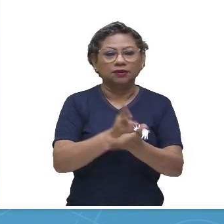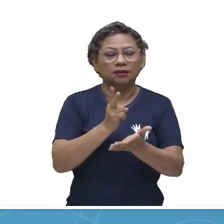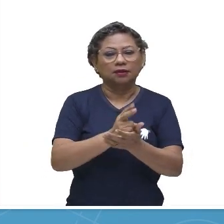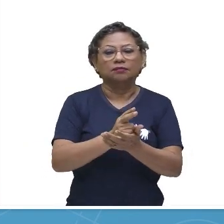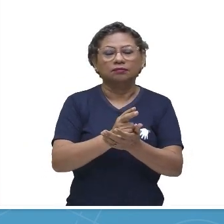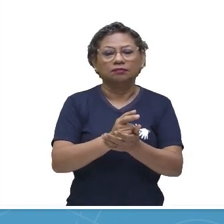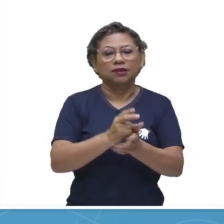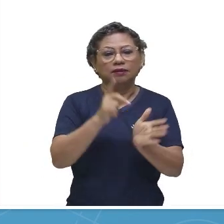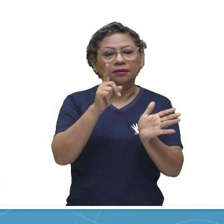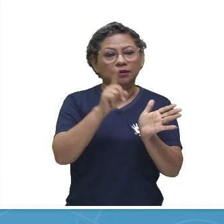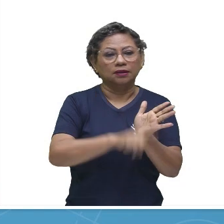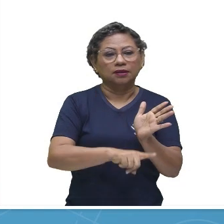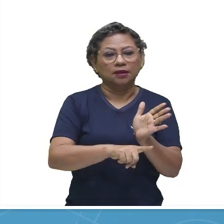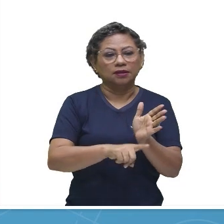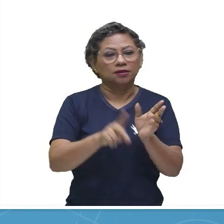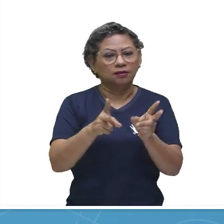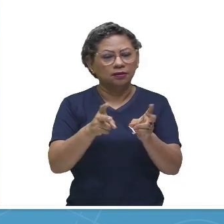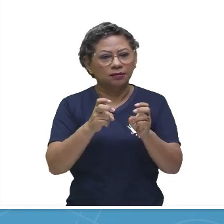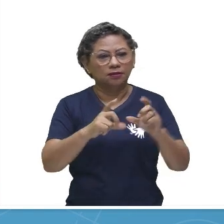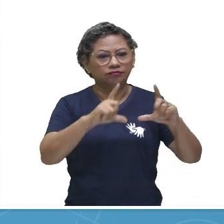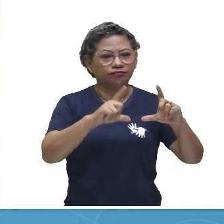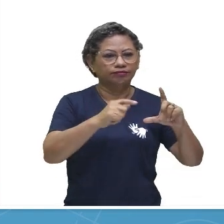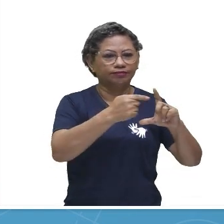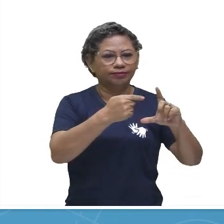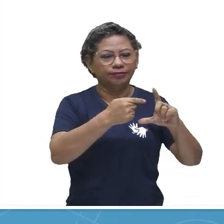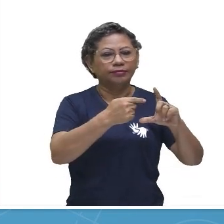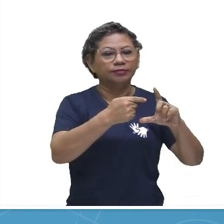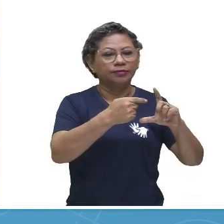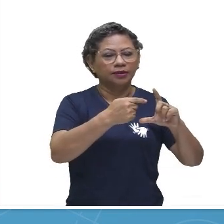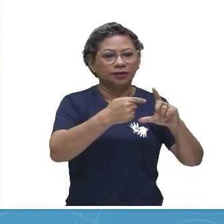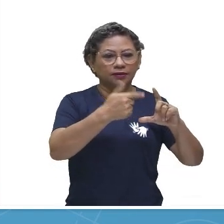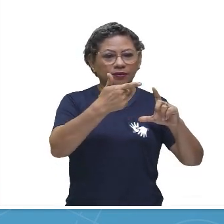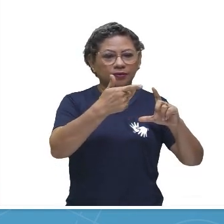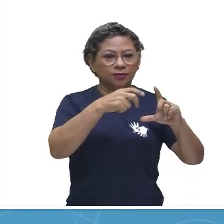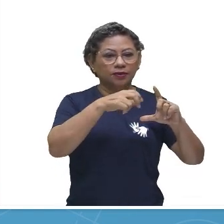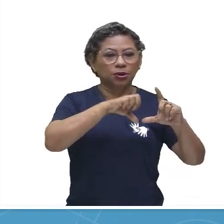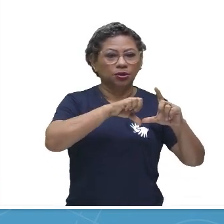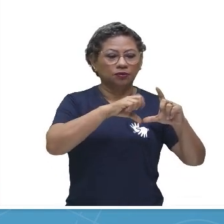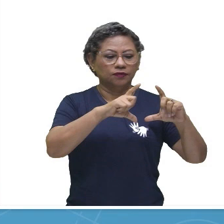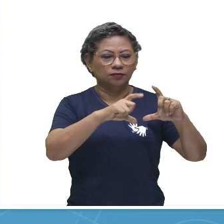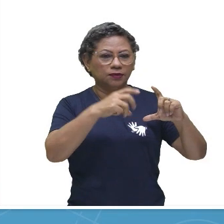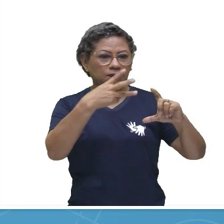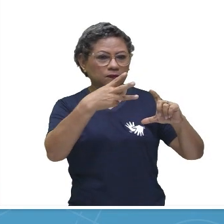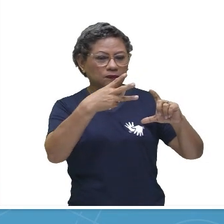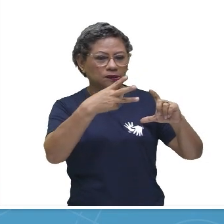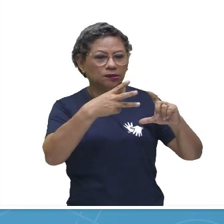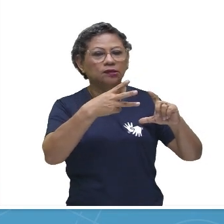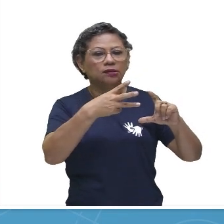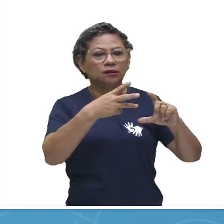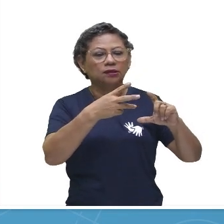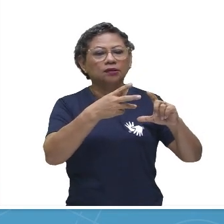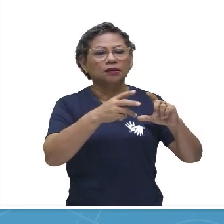terceira e 9 à terceira. Menos 2 ao cubo